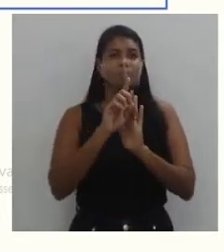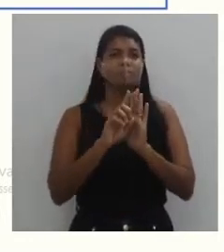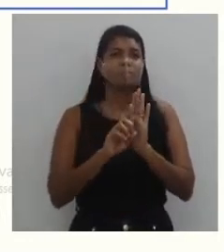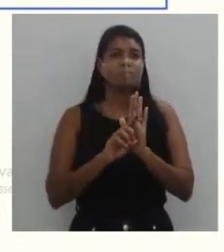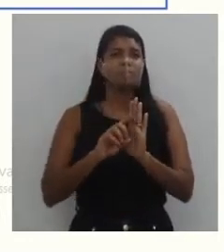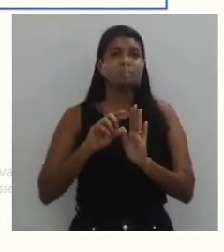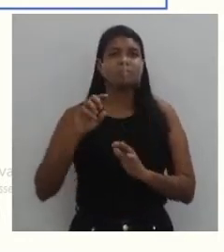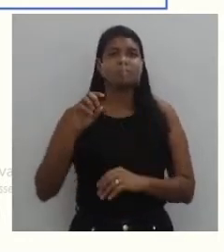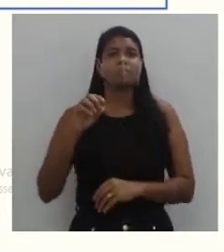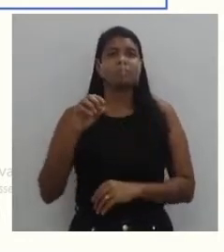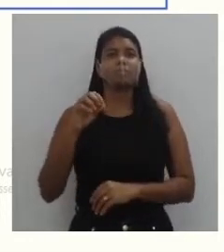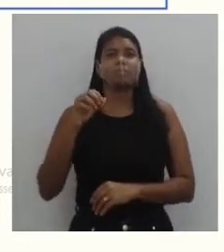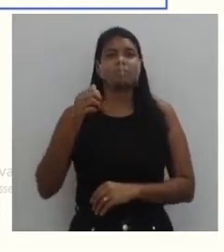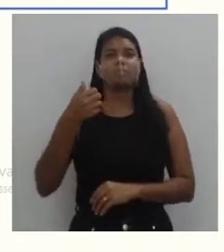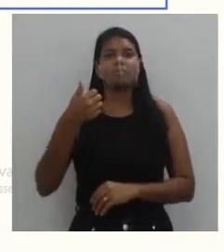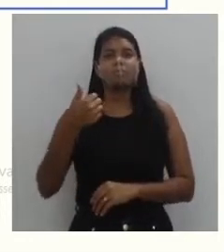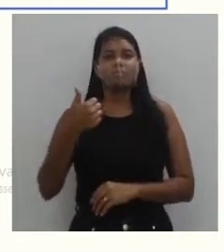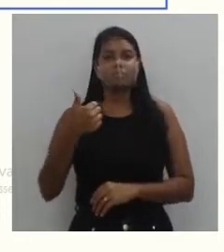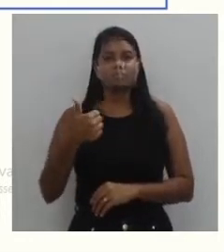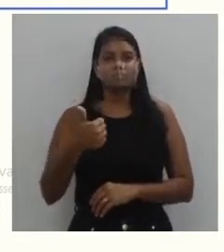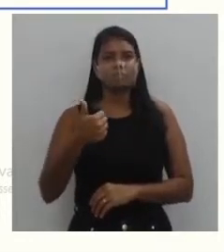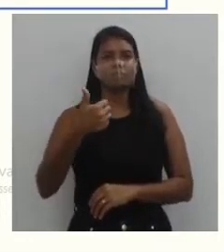pelo Decreto